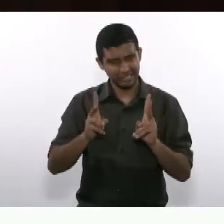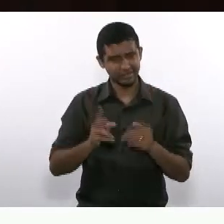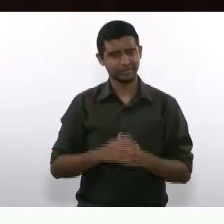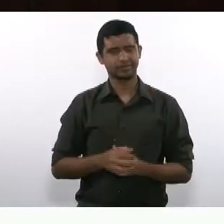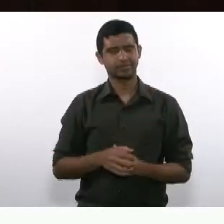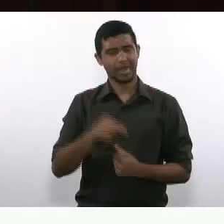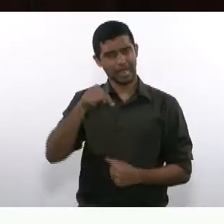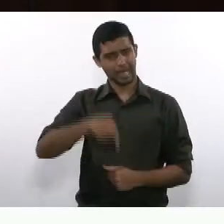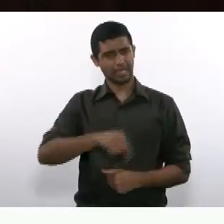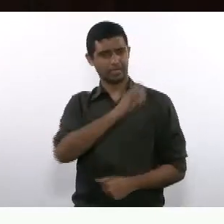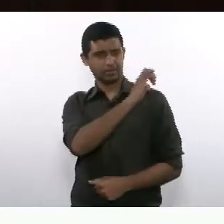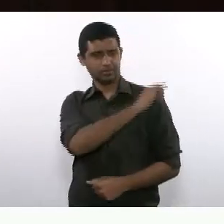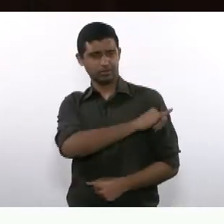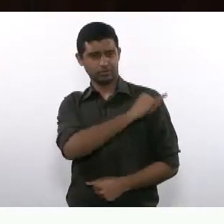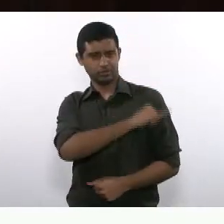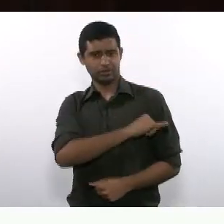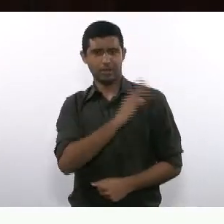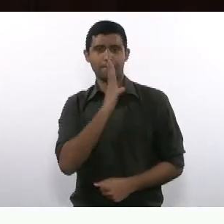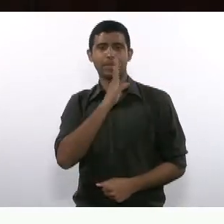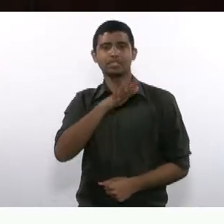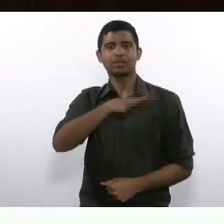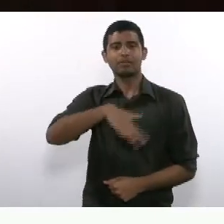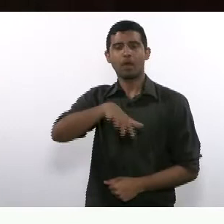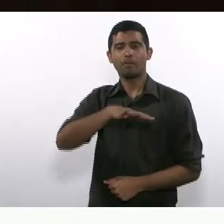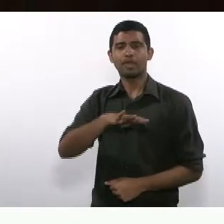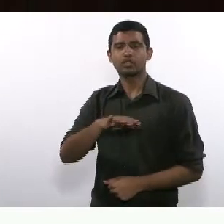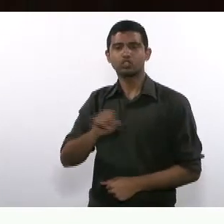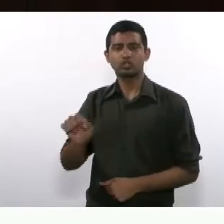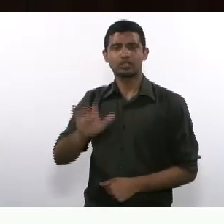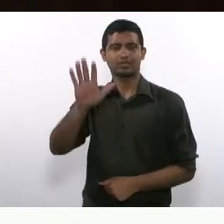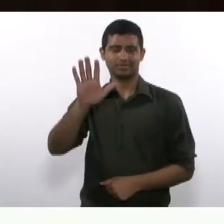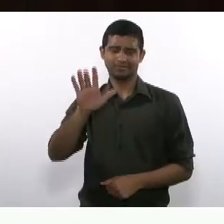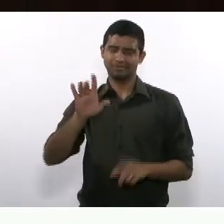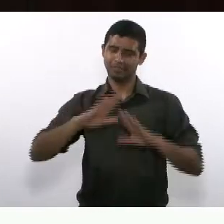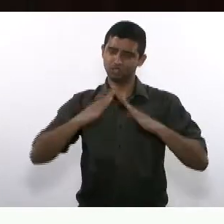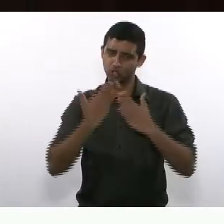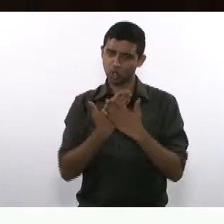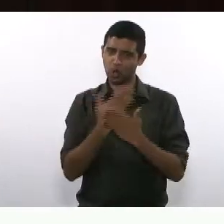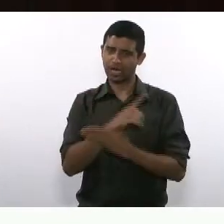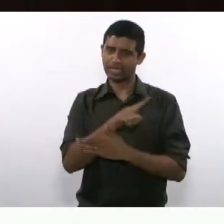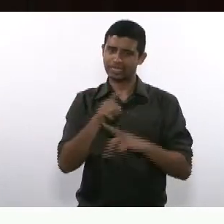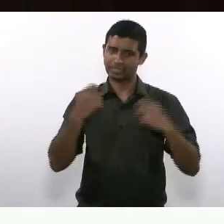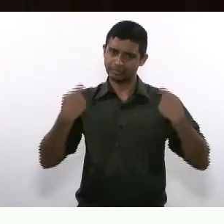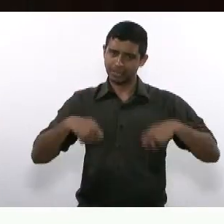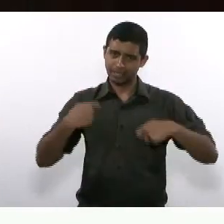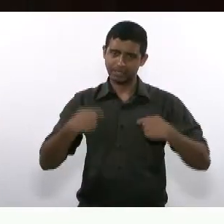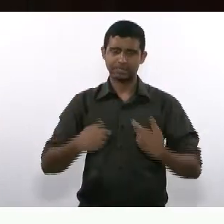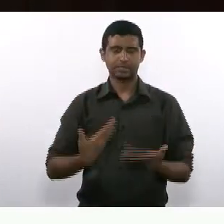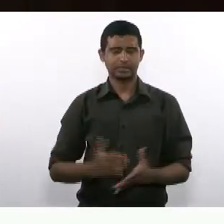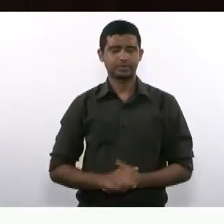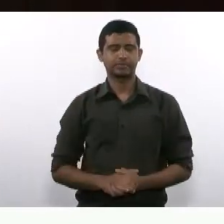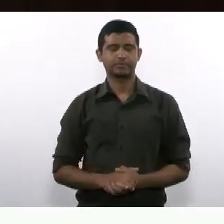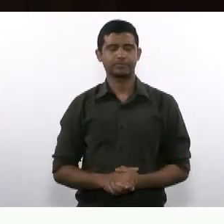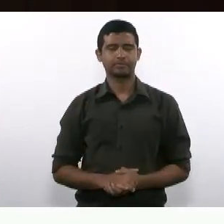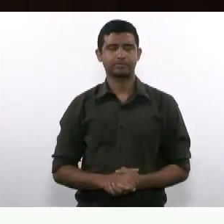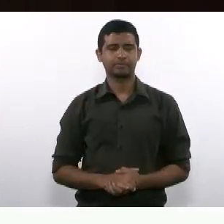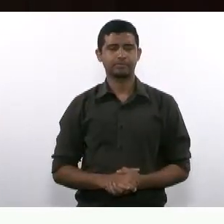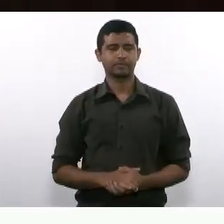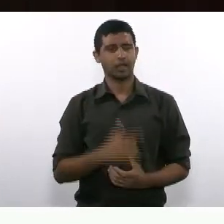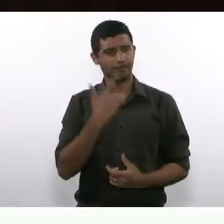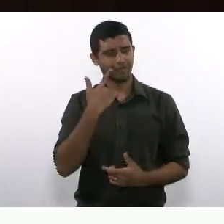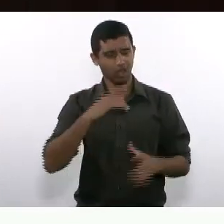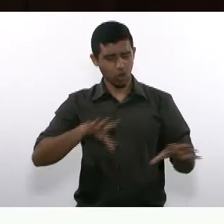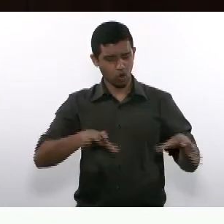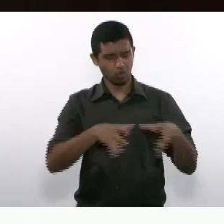no Estado, principalmente nas comunidades e escolas que tanto precisam. Então, acho que é uma força-tarefa dessa